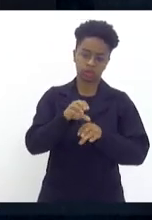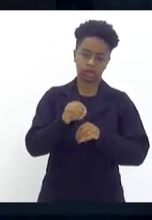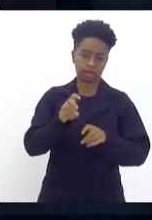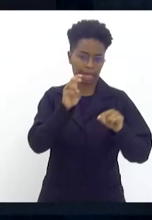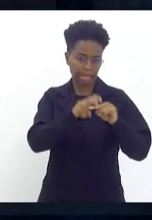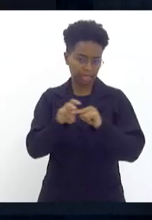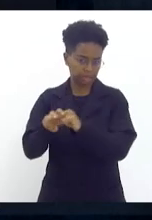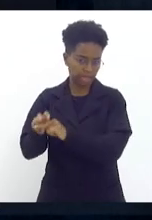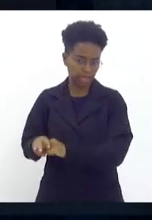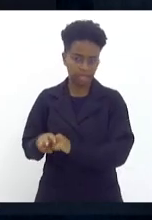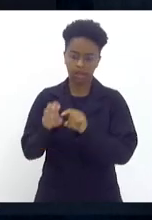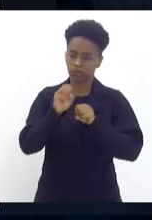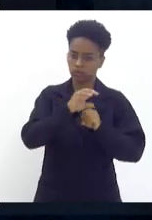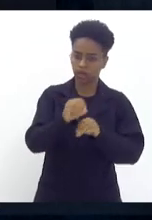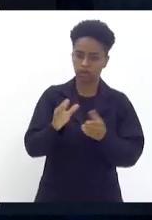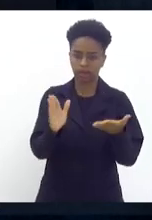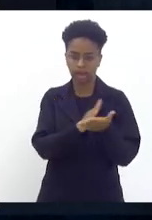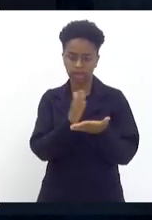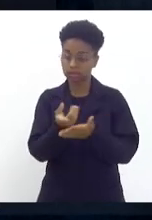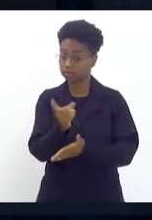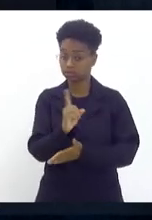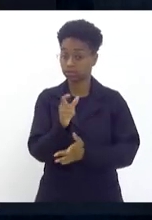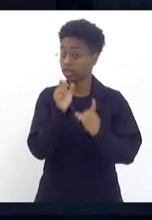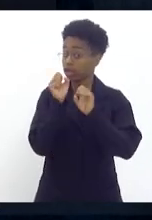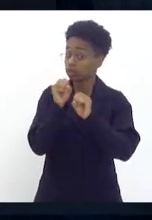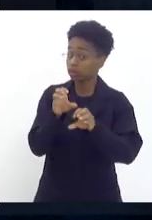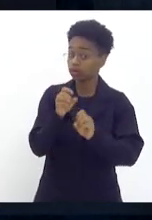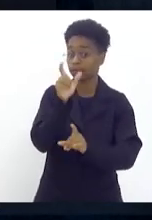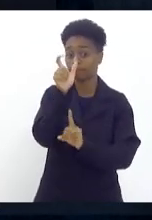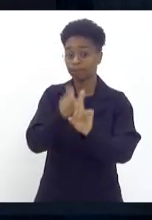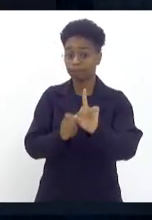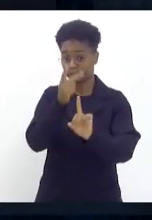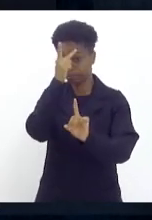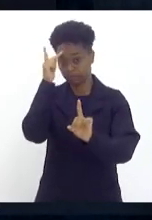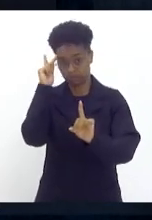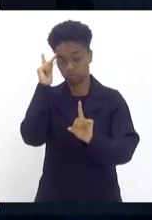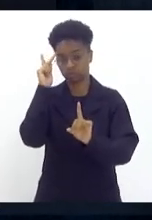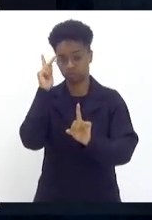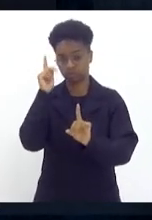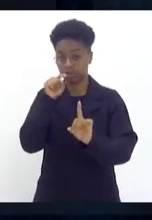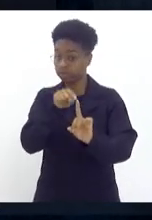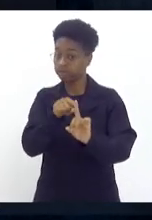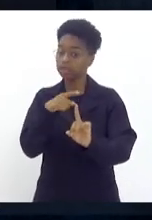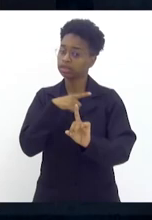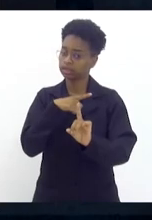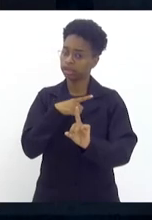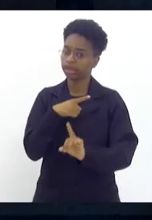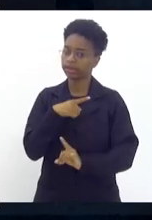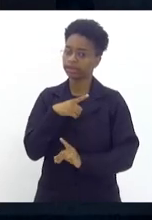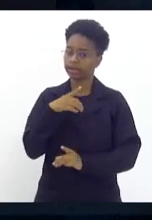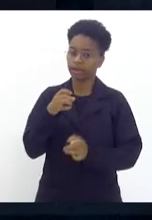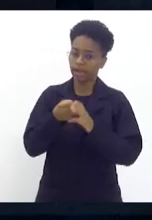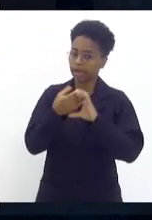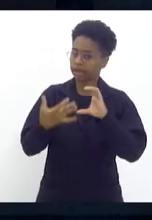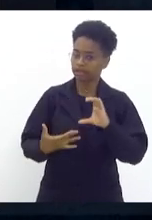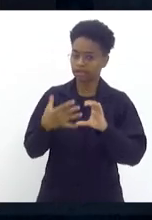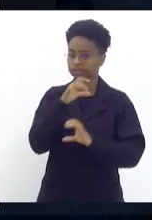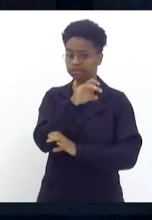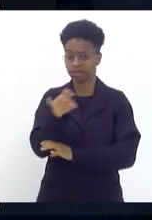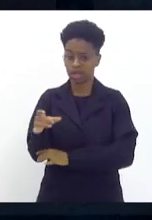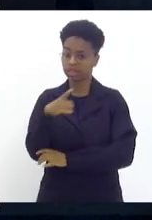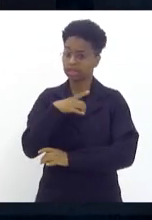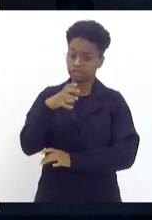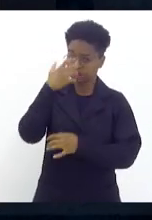não está educando cadernos, ela está educando pessoas. Pessoas têm a sua individualidade, pessoas têm o seu